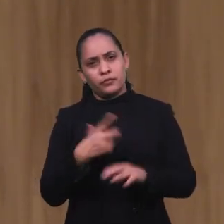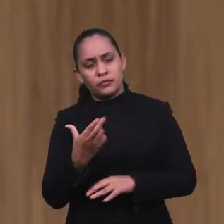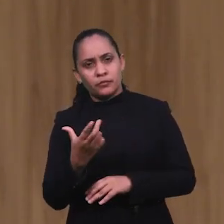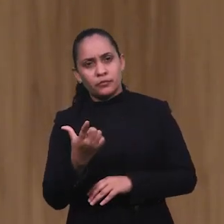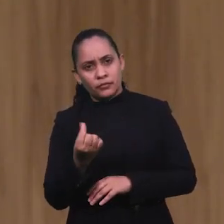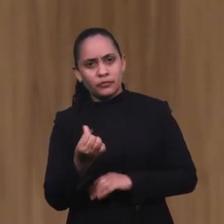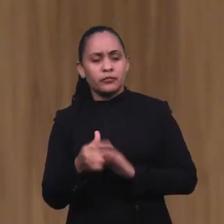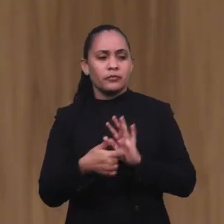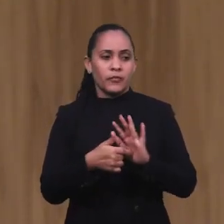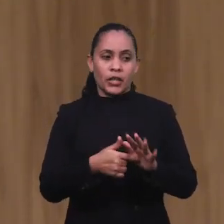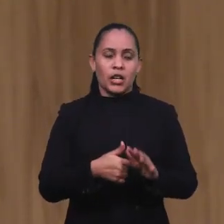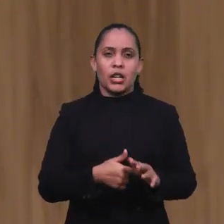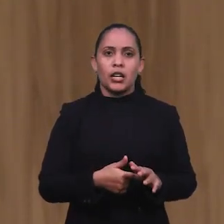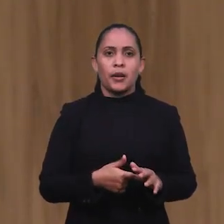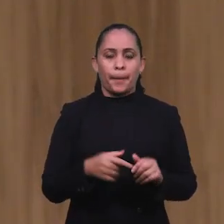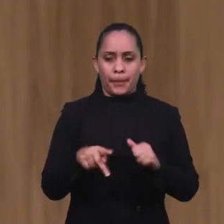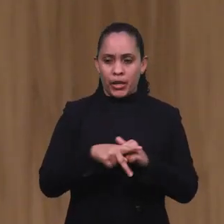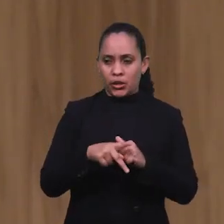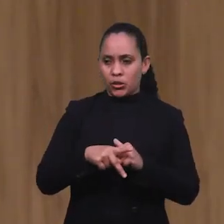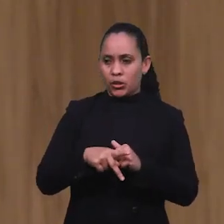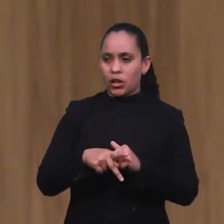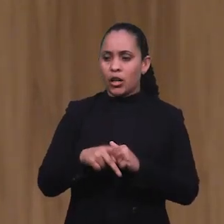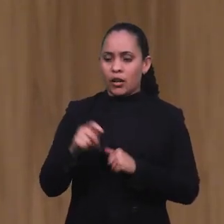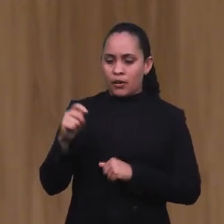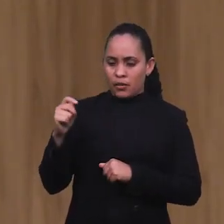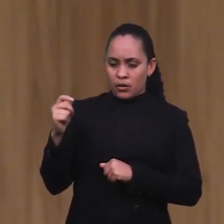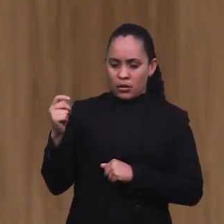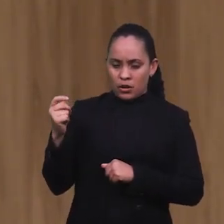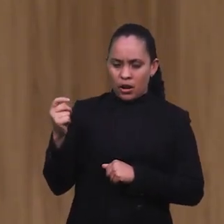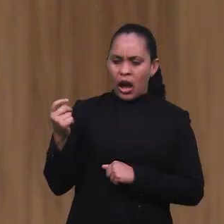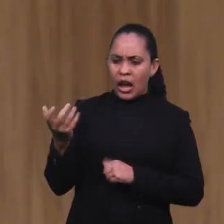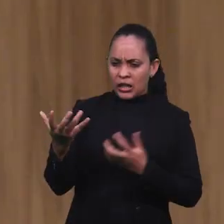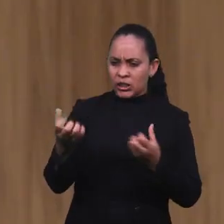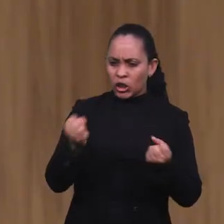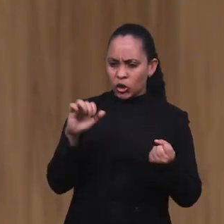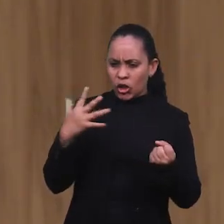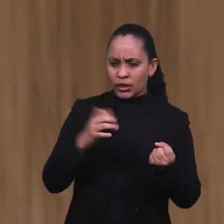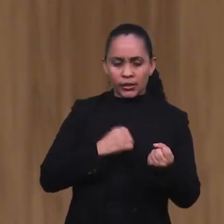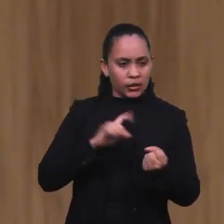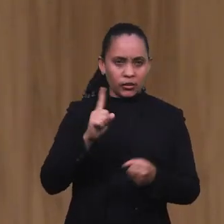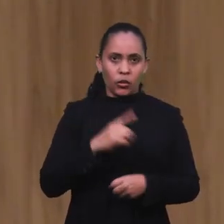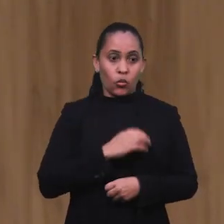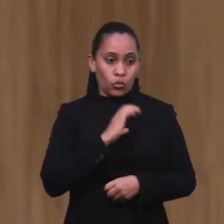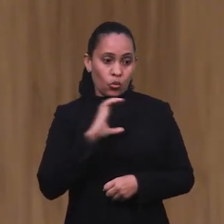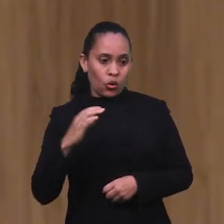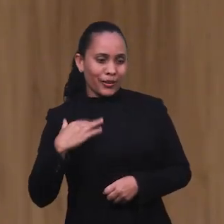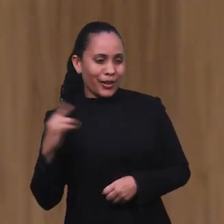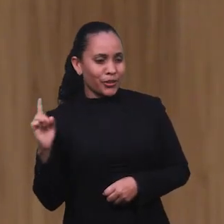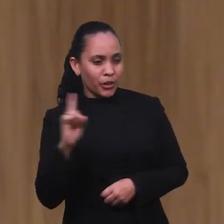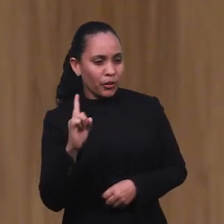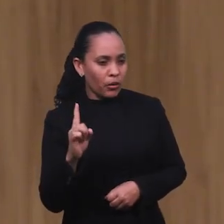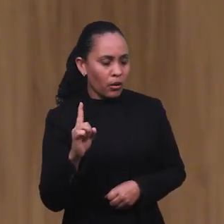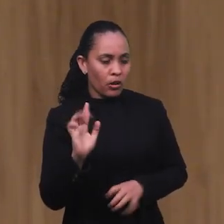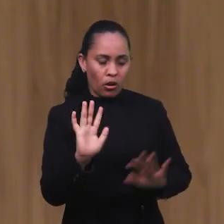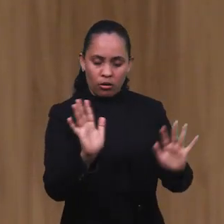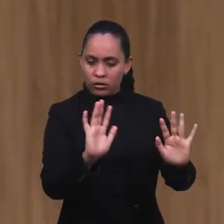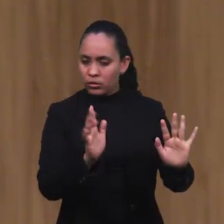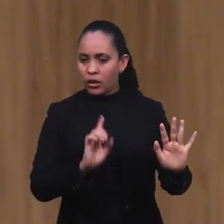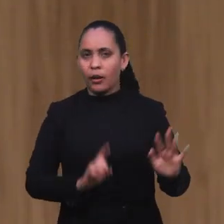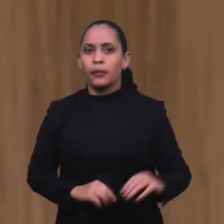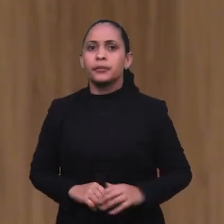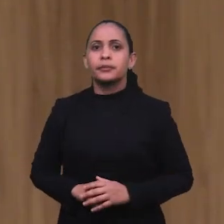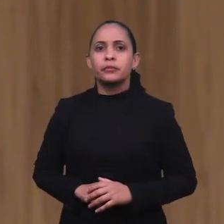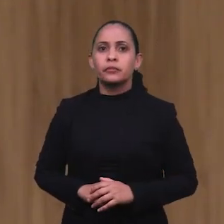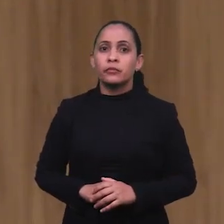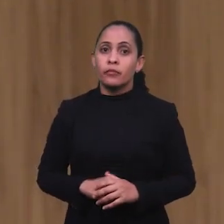ele não aceitou ser adorado. Cornélio chegou ali, falou: não, nada disso. E também Pedro, outra coisa, Pedro